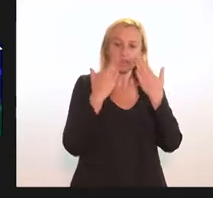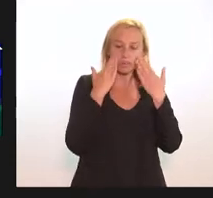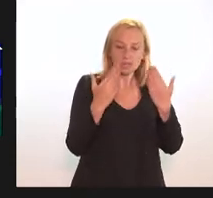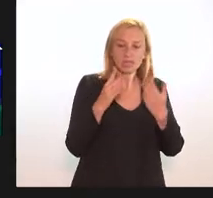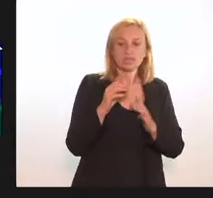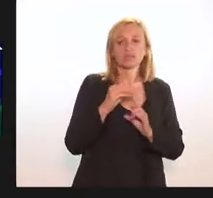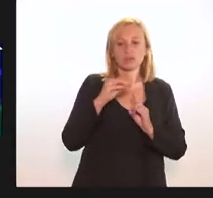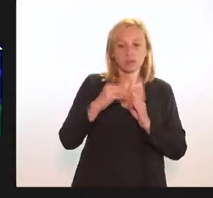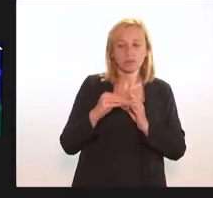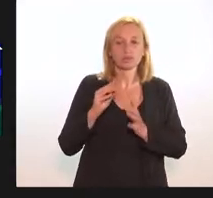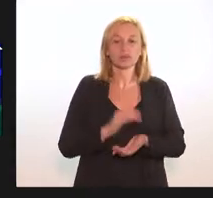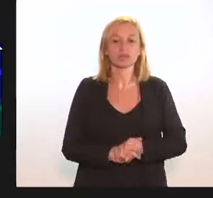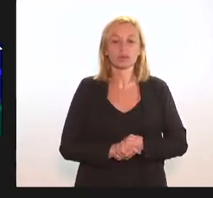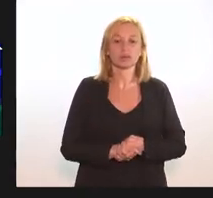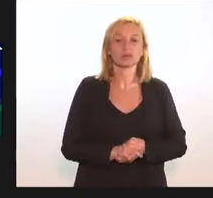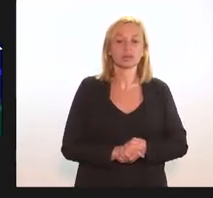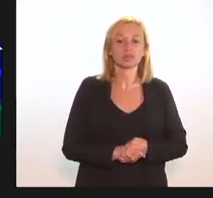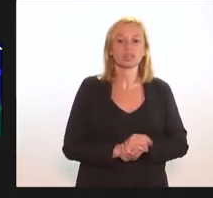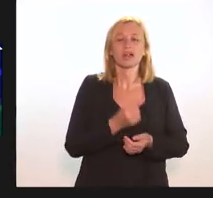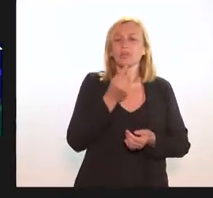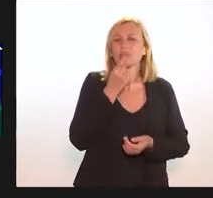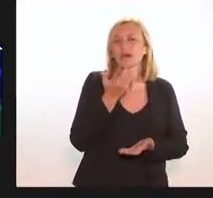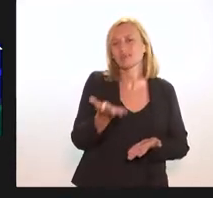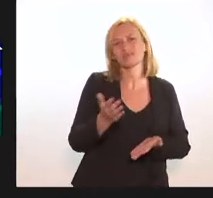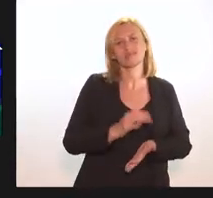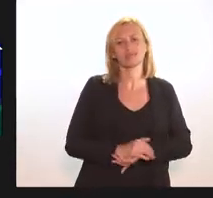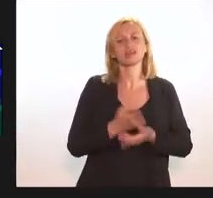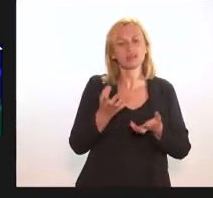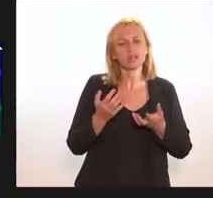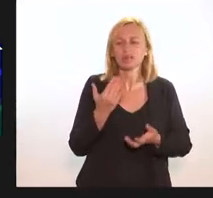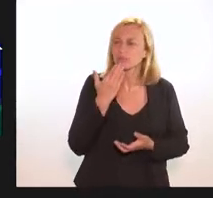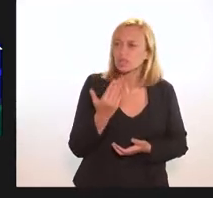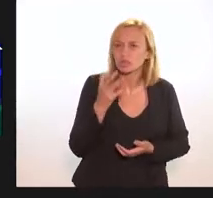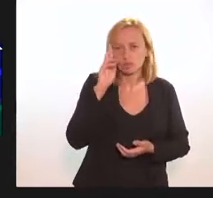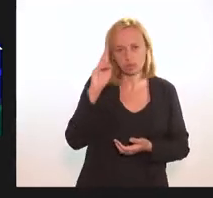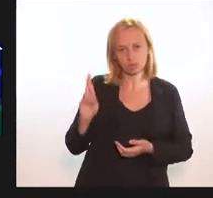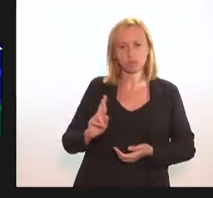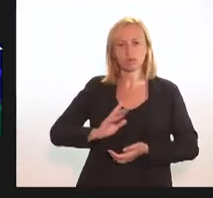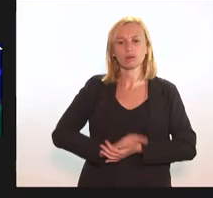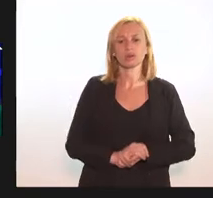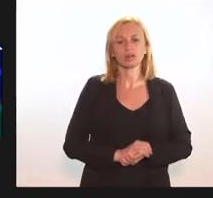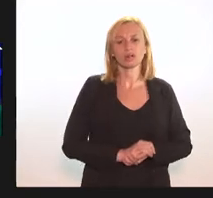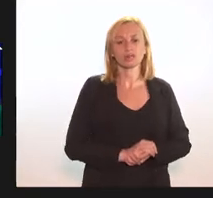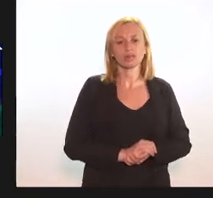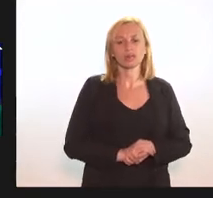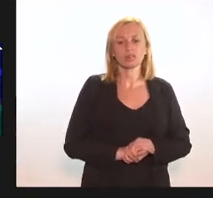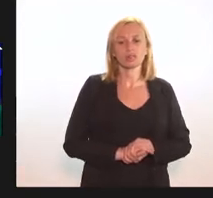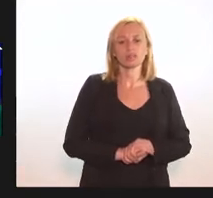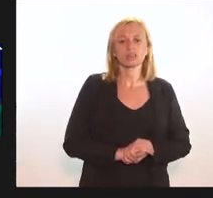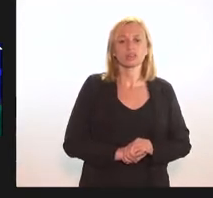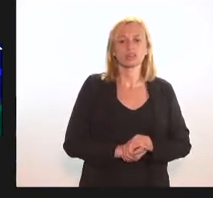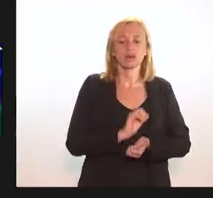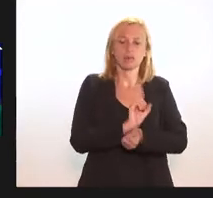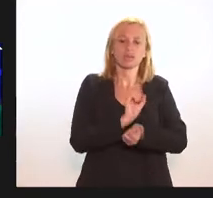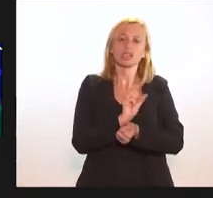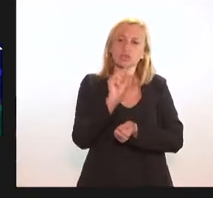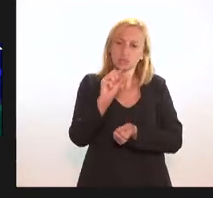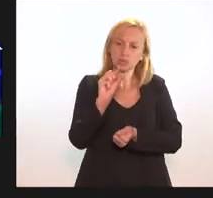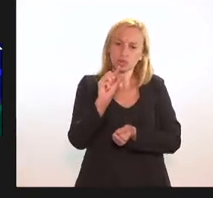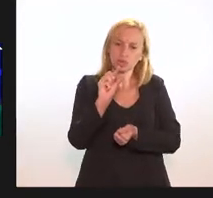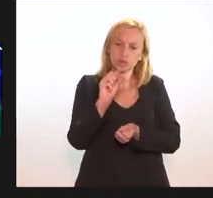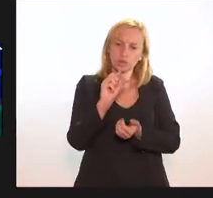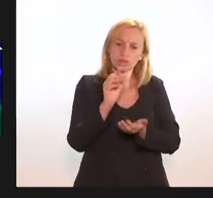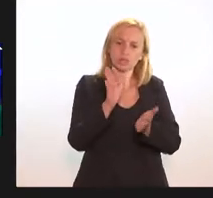Fiocruz. Está em cima, está muito em cima. Então, eu queria sugerir ao senhor que adiasse um pouco, né, a entrega